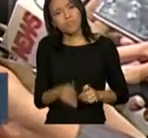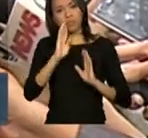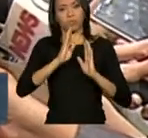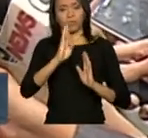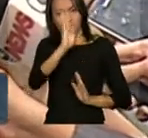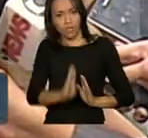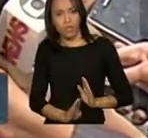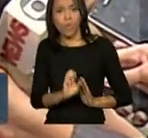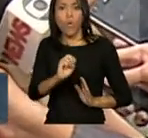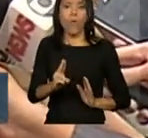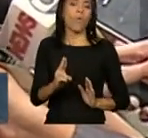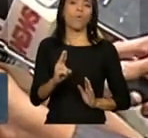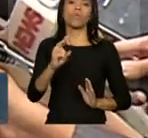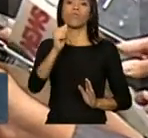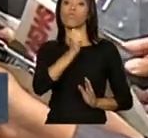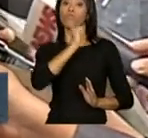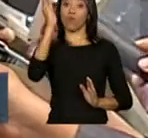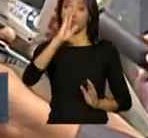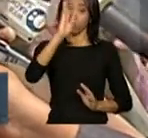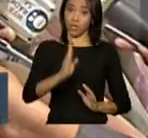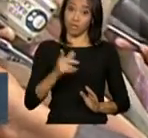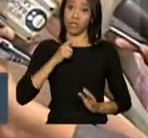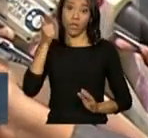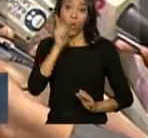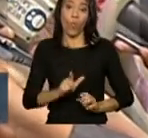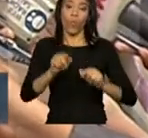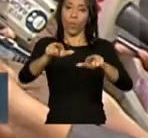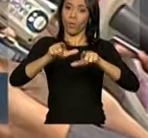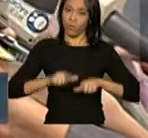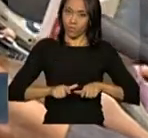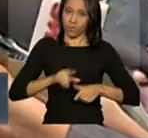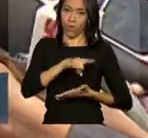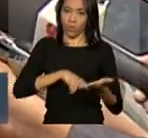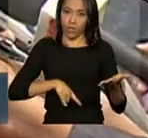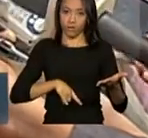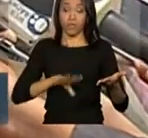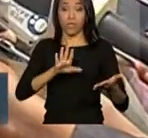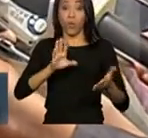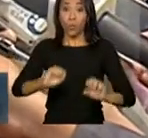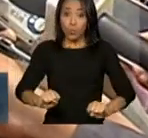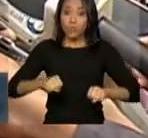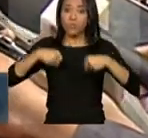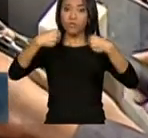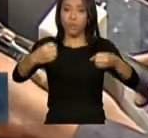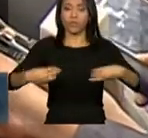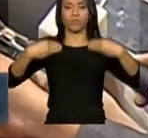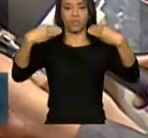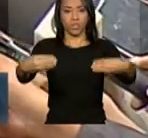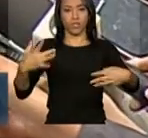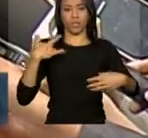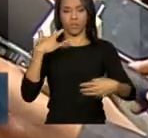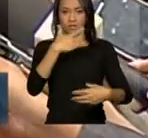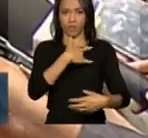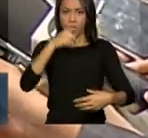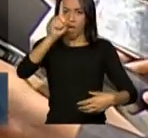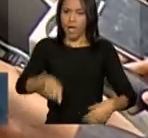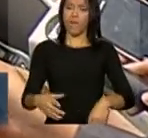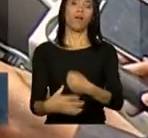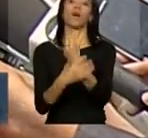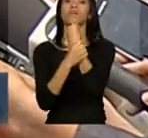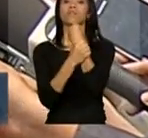ou médicos com registro profissional fora do Brasil o grande esforço do Ministério da Saúde é a gente garantir